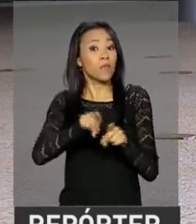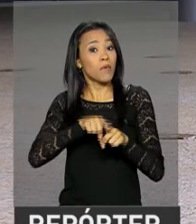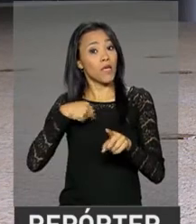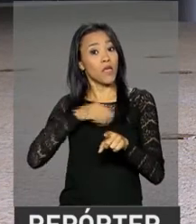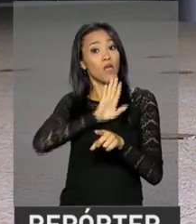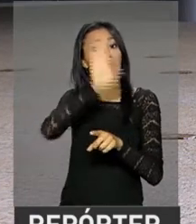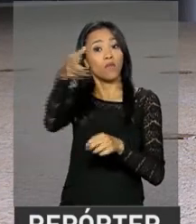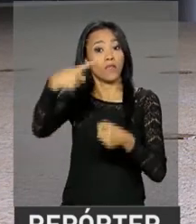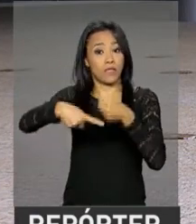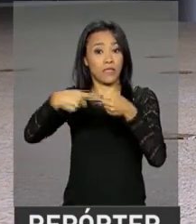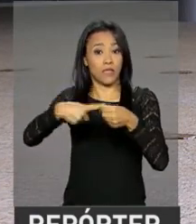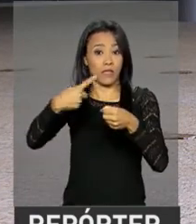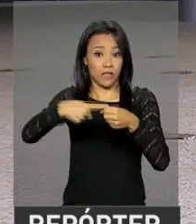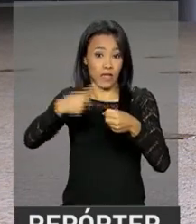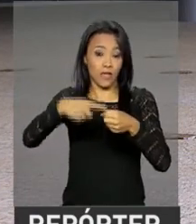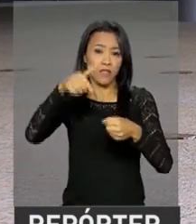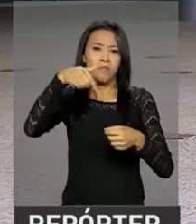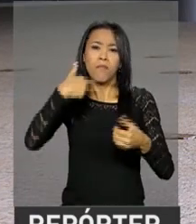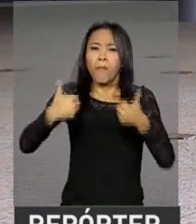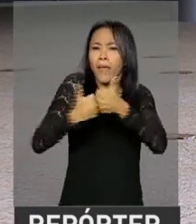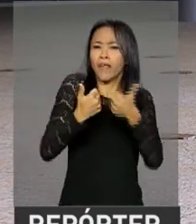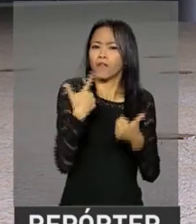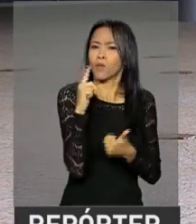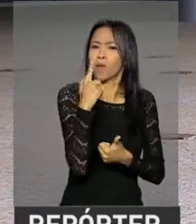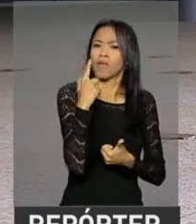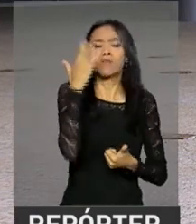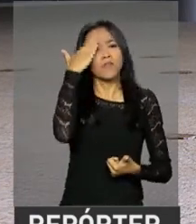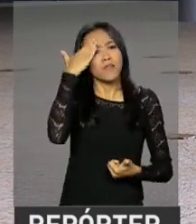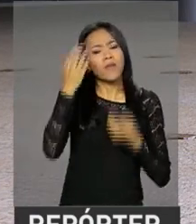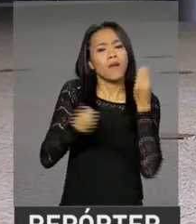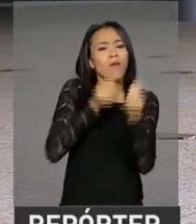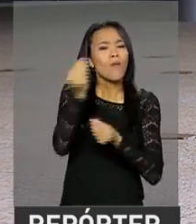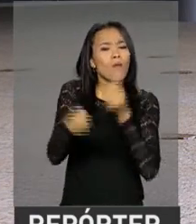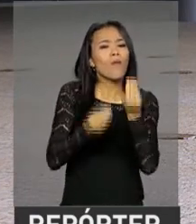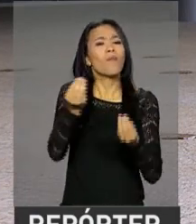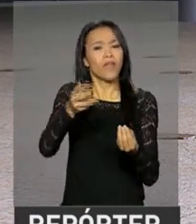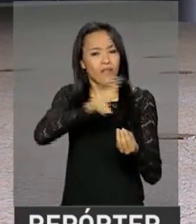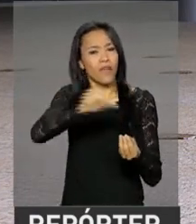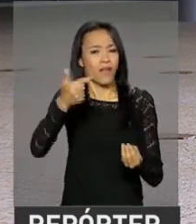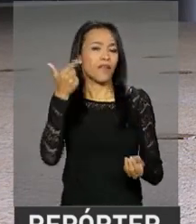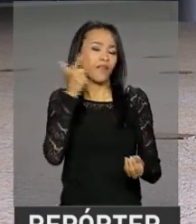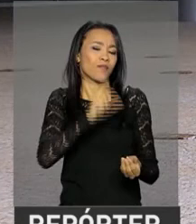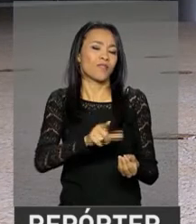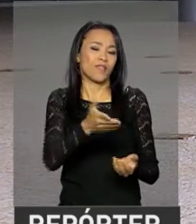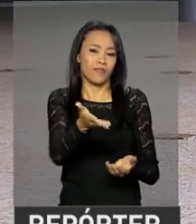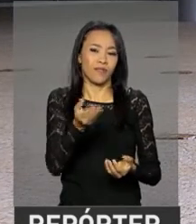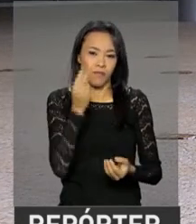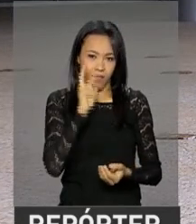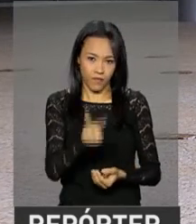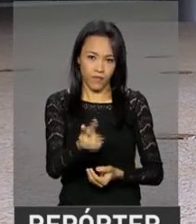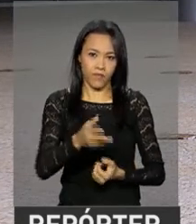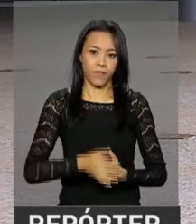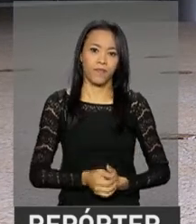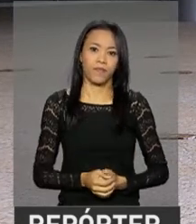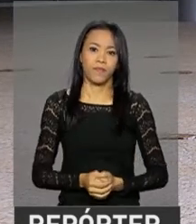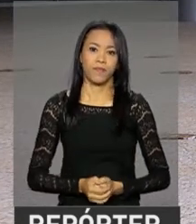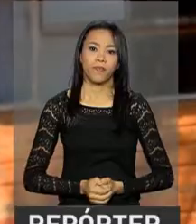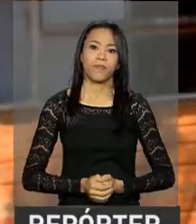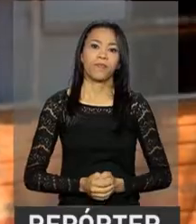cristalina em goiás para conhecer um dos produtores familiares que vão ser beneficiados pelo plano safra vamos assistir